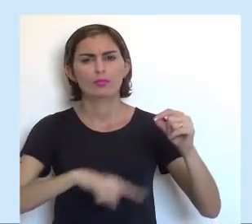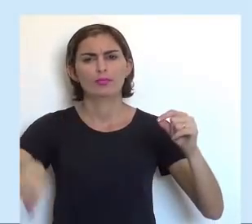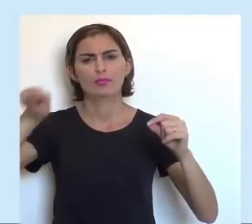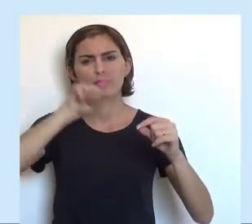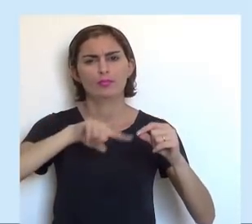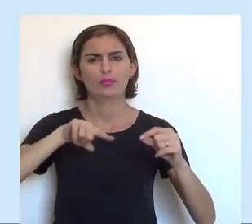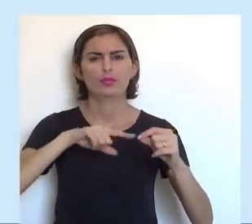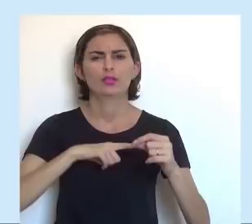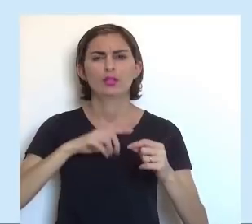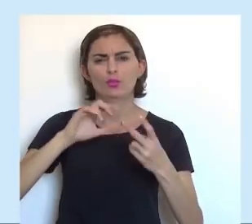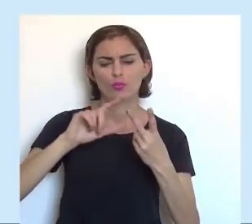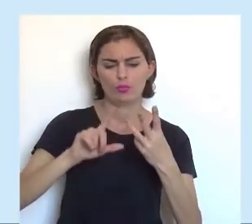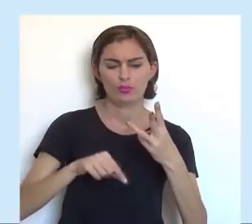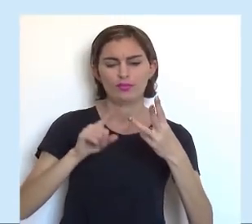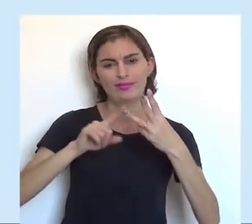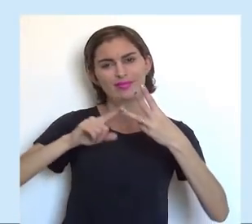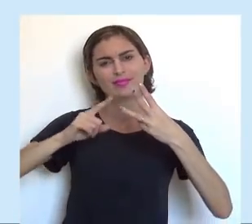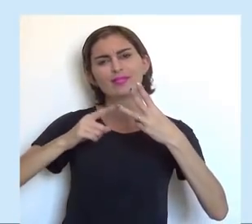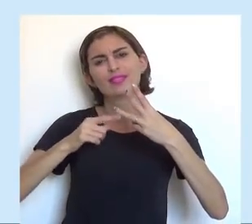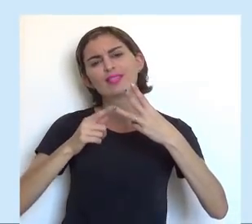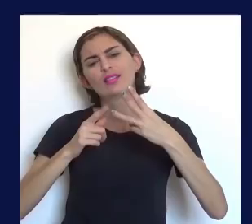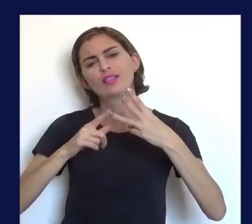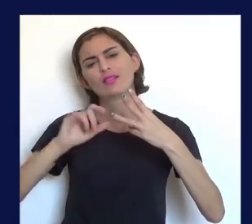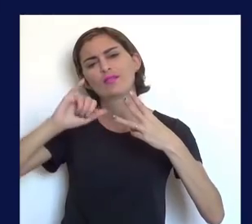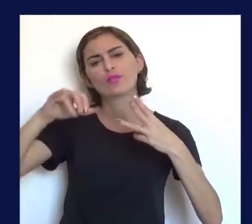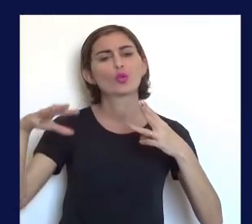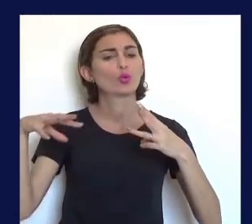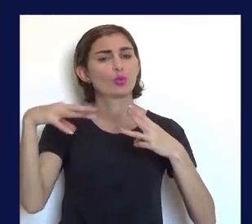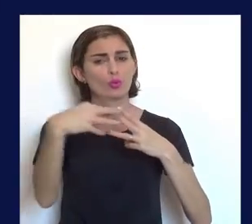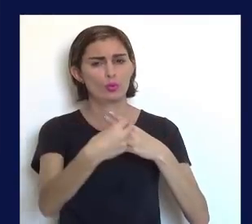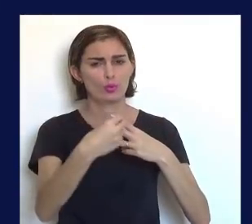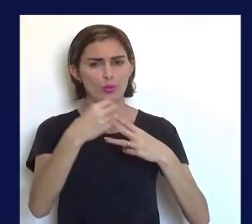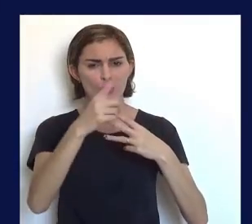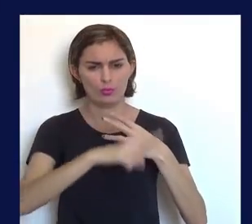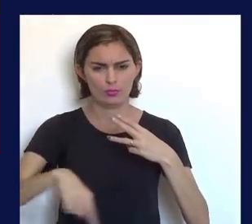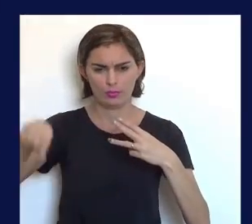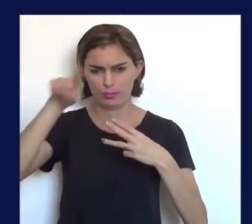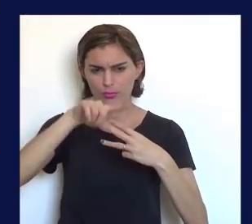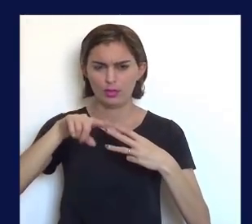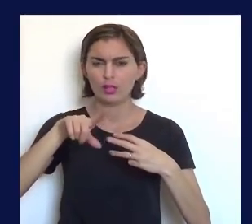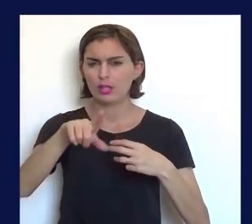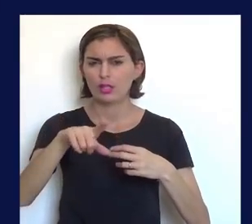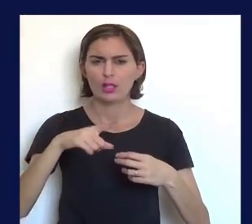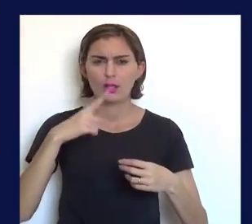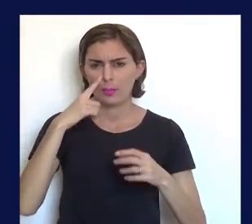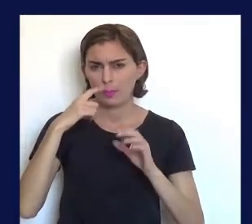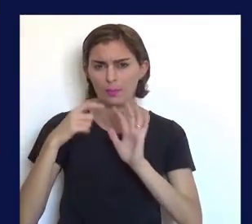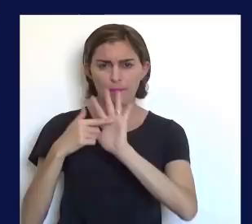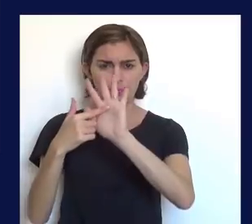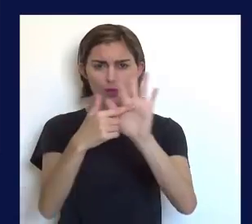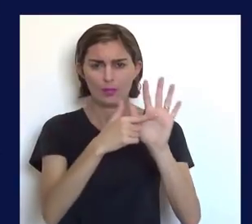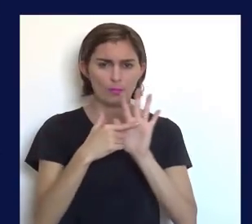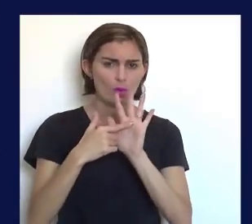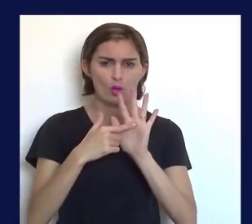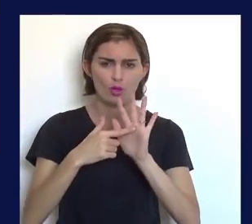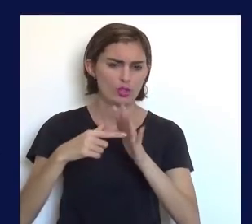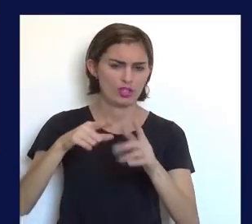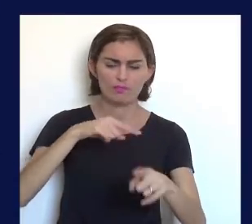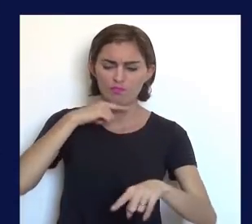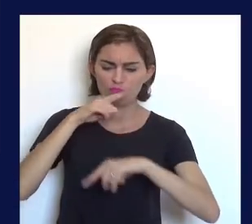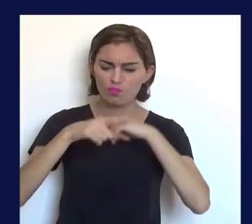pneu inservível, que é a nossa palavra nova? É todo aquele, olha a tela, são os que apresentam